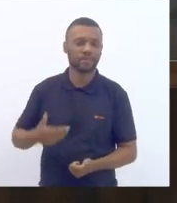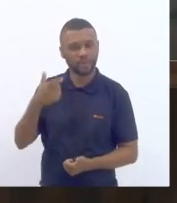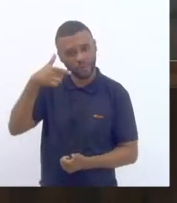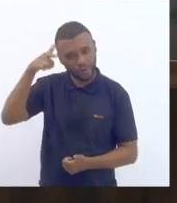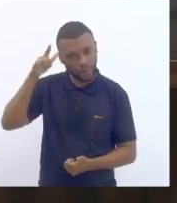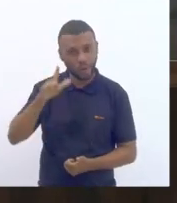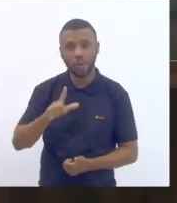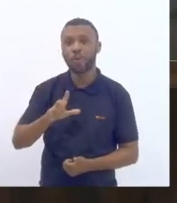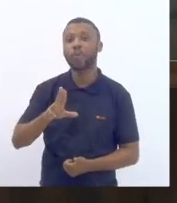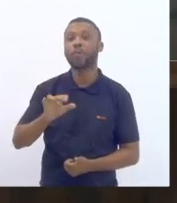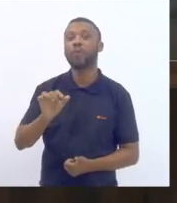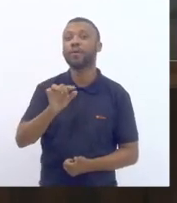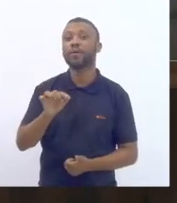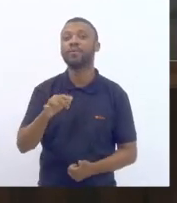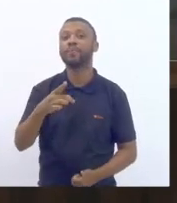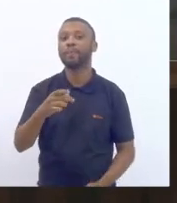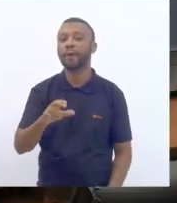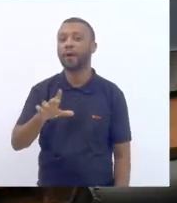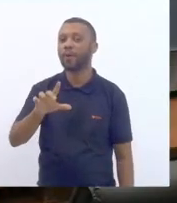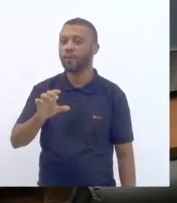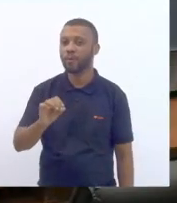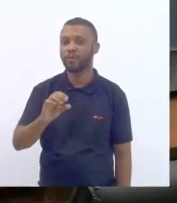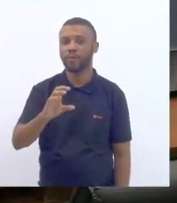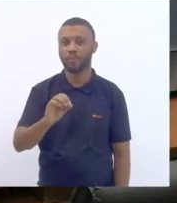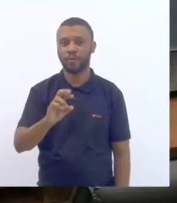Paulo Corrêa da Rocha